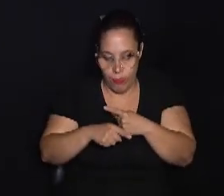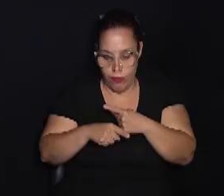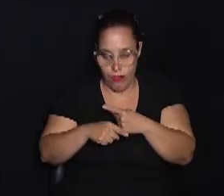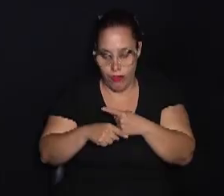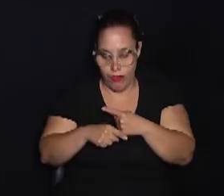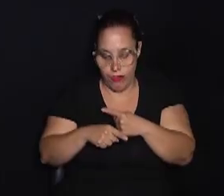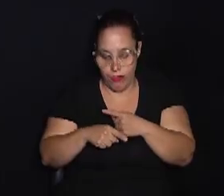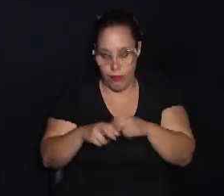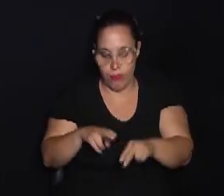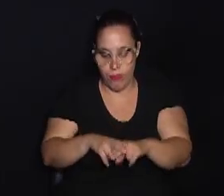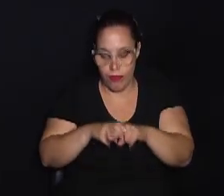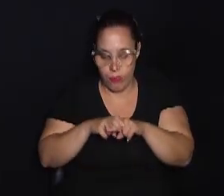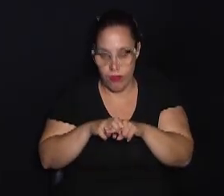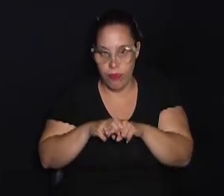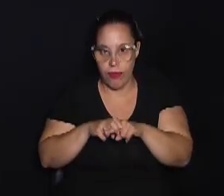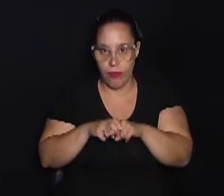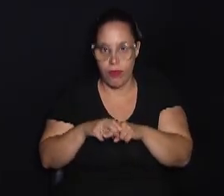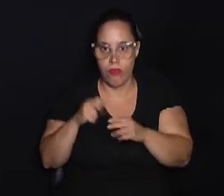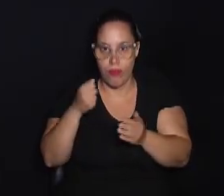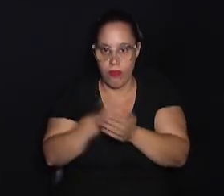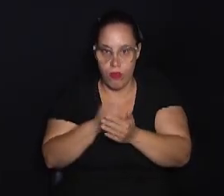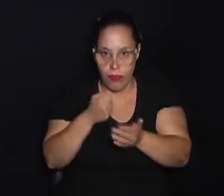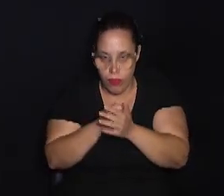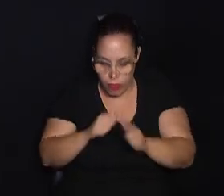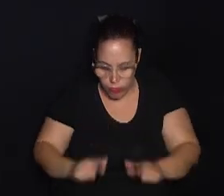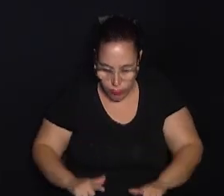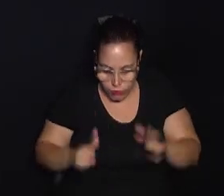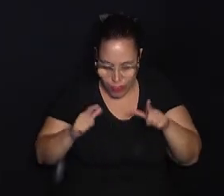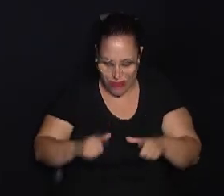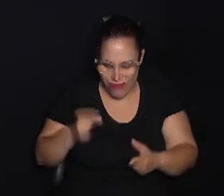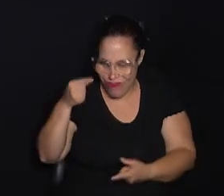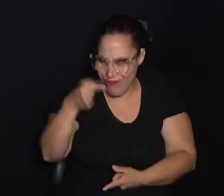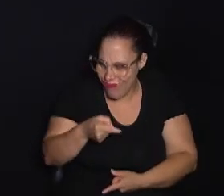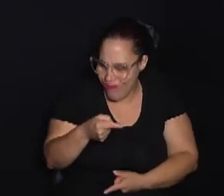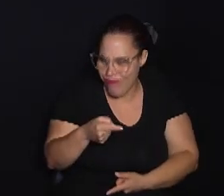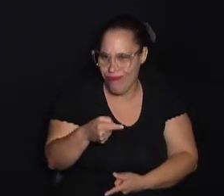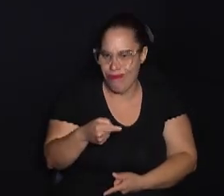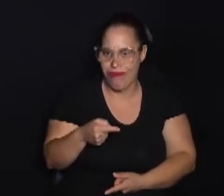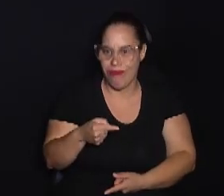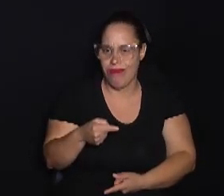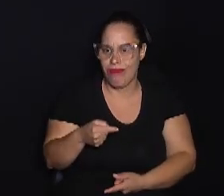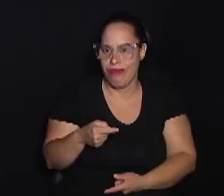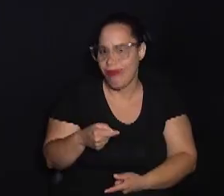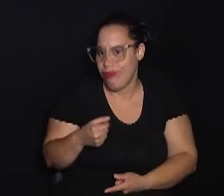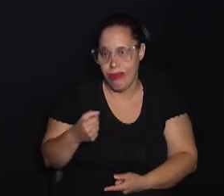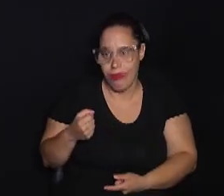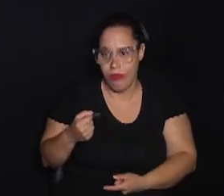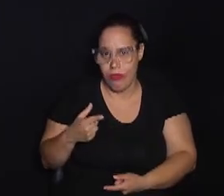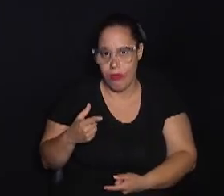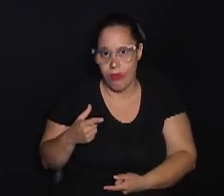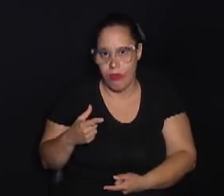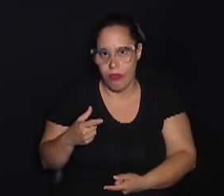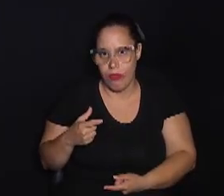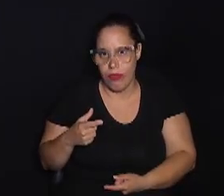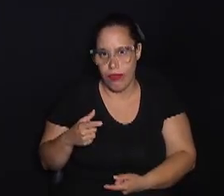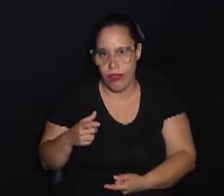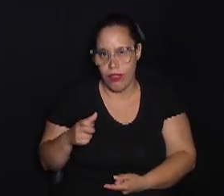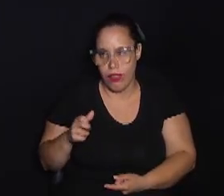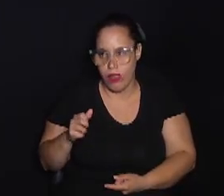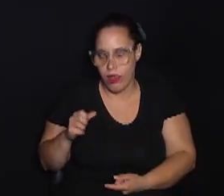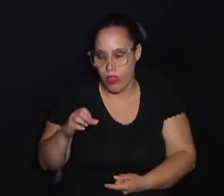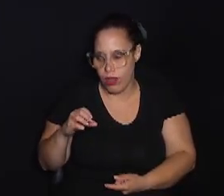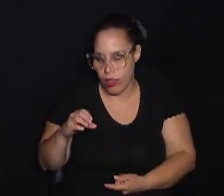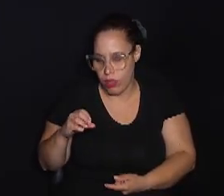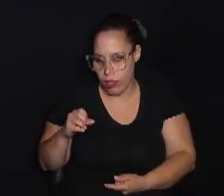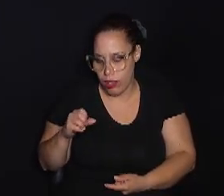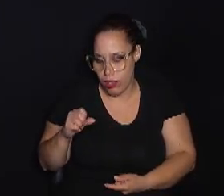tempo por isso se forjou muitos lutadores e lutadoras aqui. Então, não é à toa que Laudelina de Campos Melo sai daqui de Campinas.